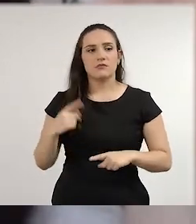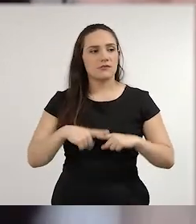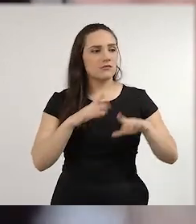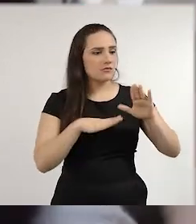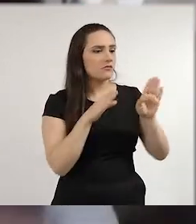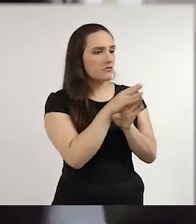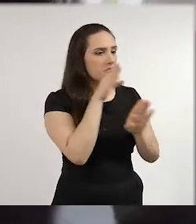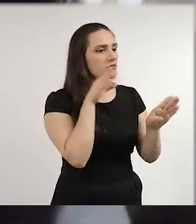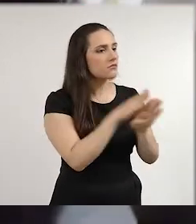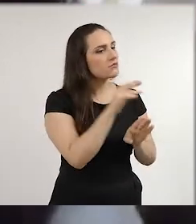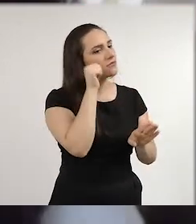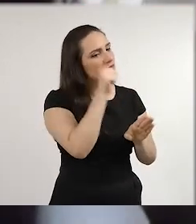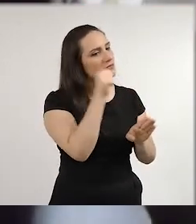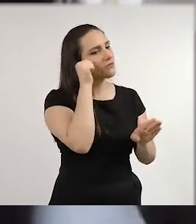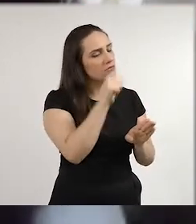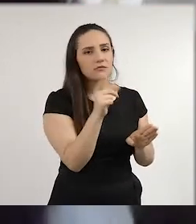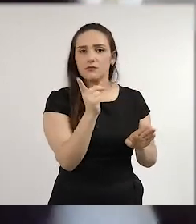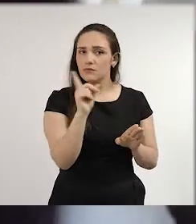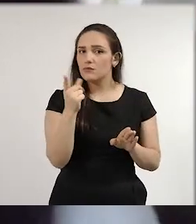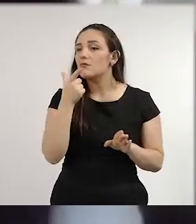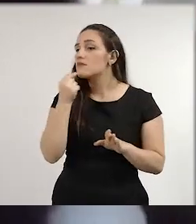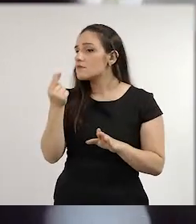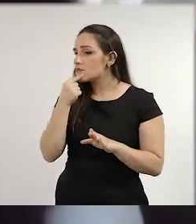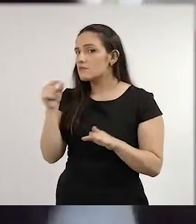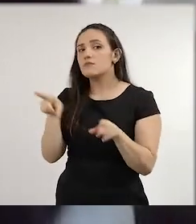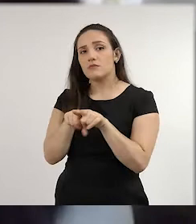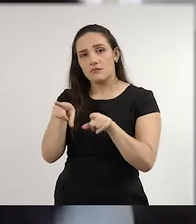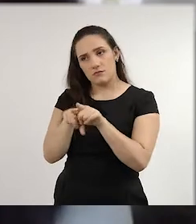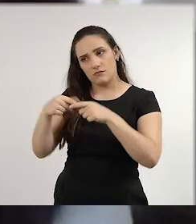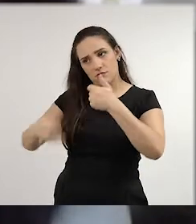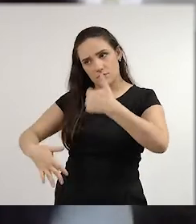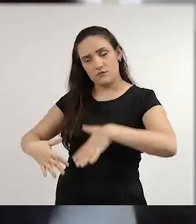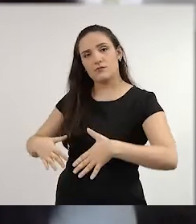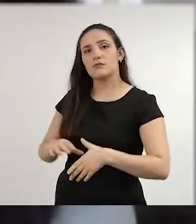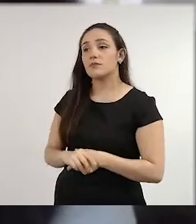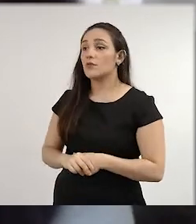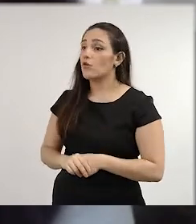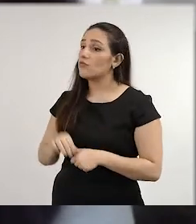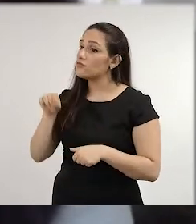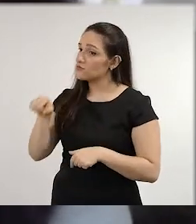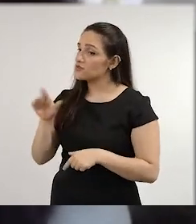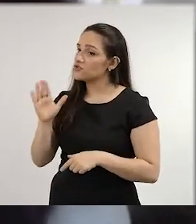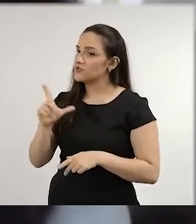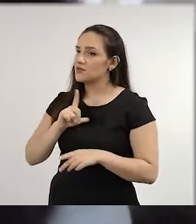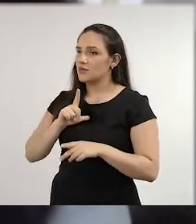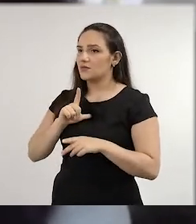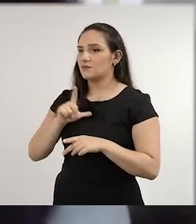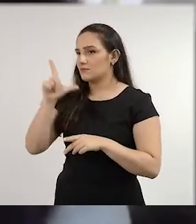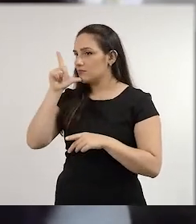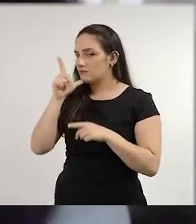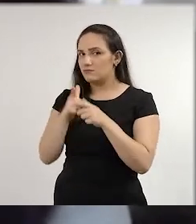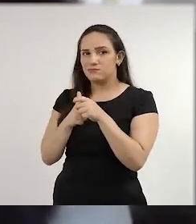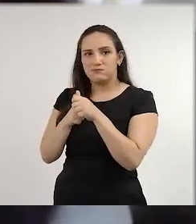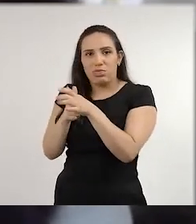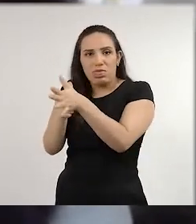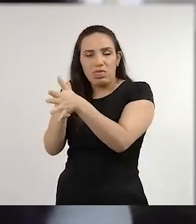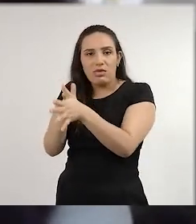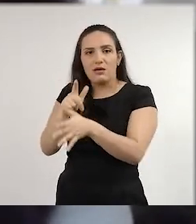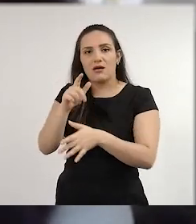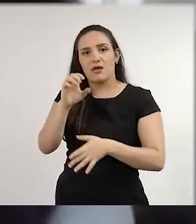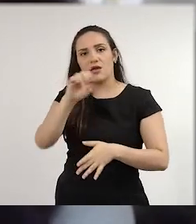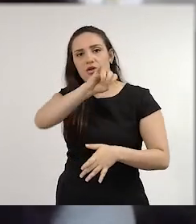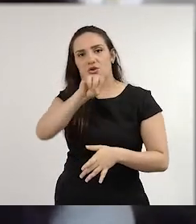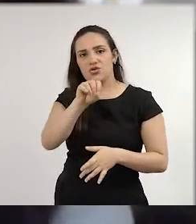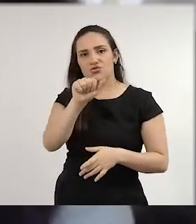menina, né? Então a mãe tem que explicar também para o menino, meu filho, você já está ejaculando,